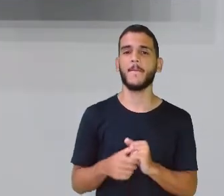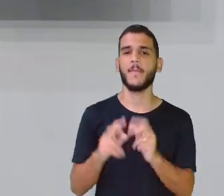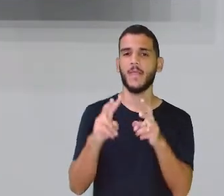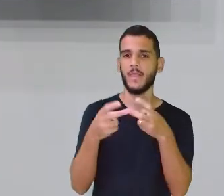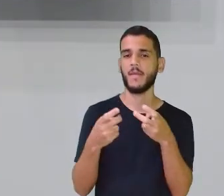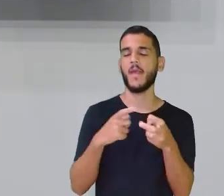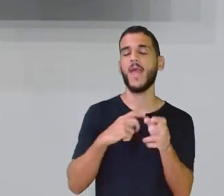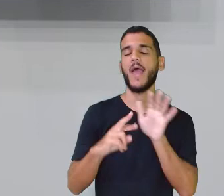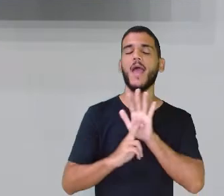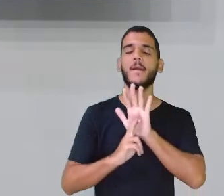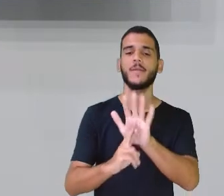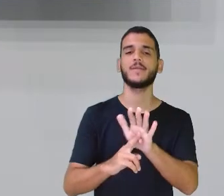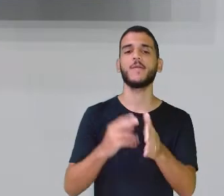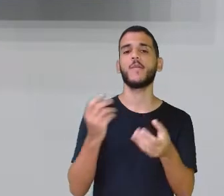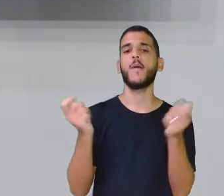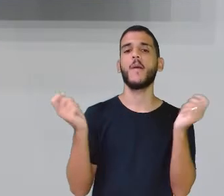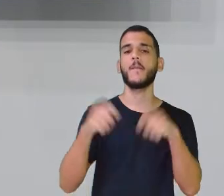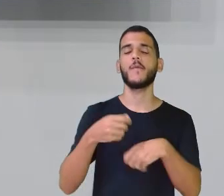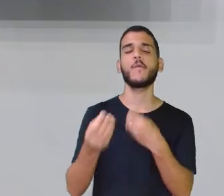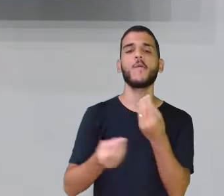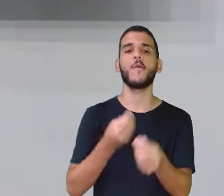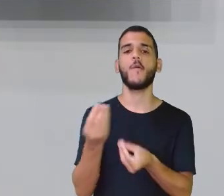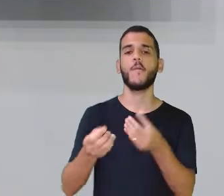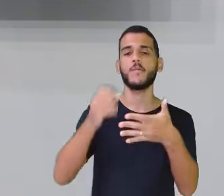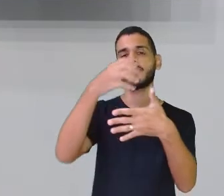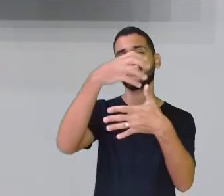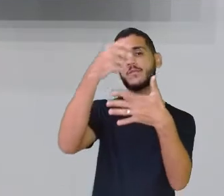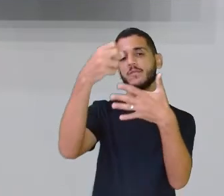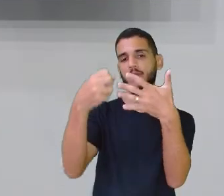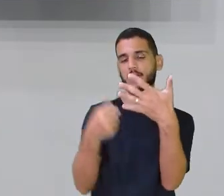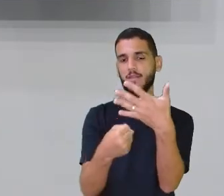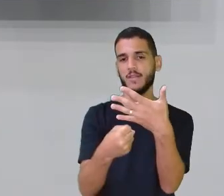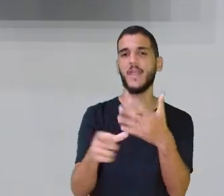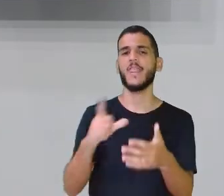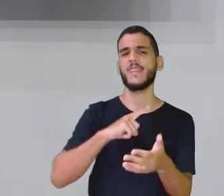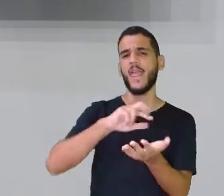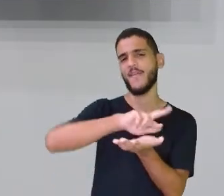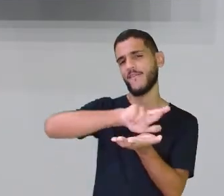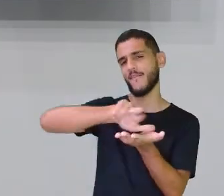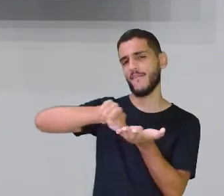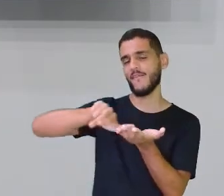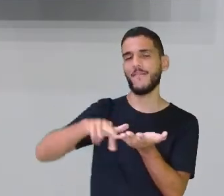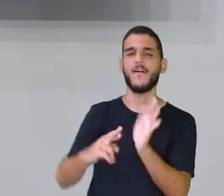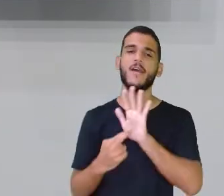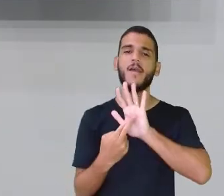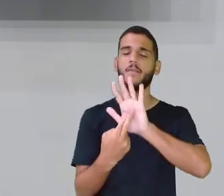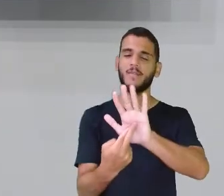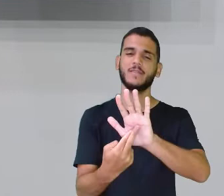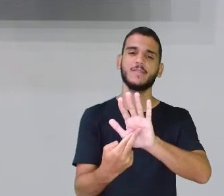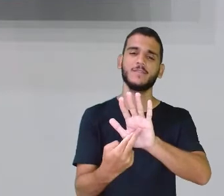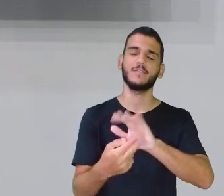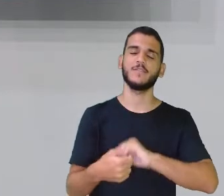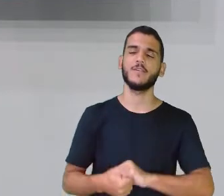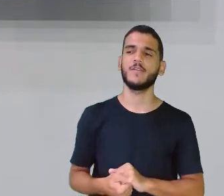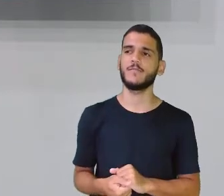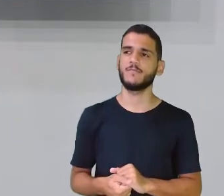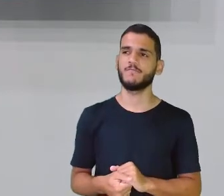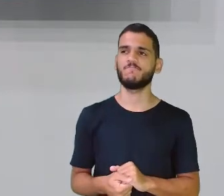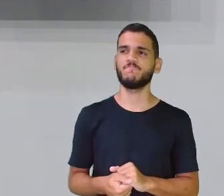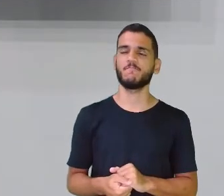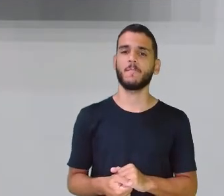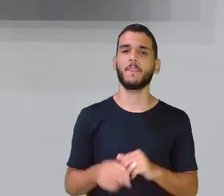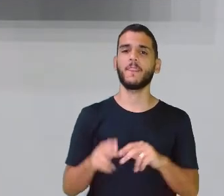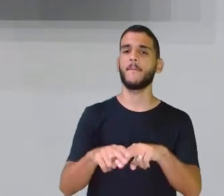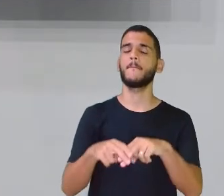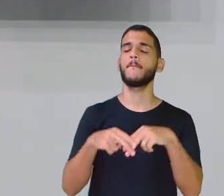é uma representação possível de uma cadeia alimentar. Existem várias representações de cadeias alimentares. Por